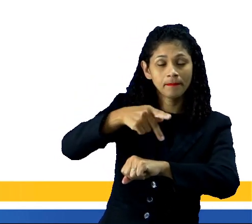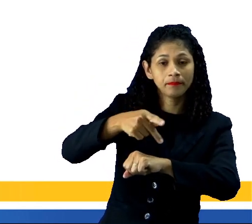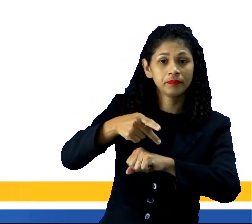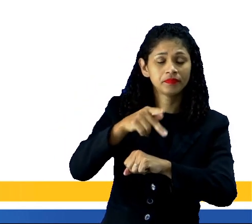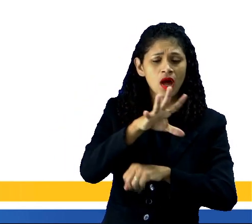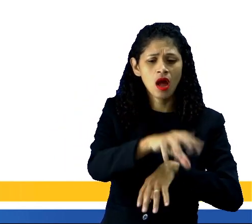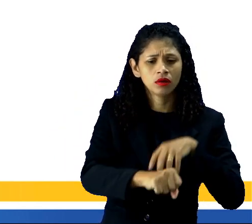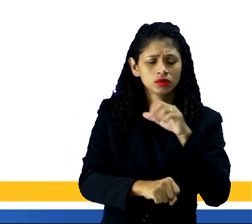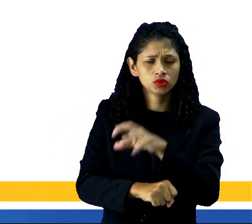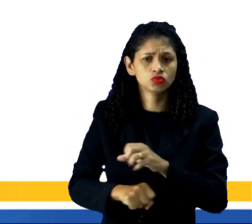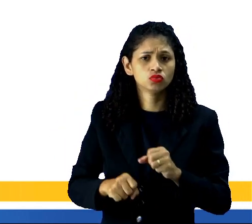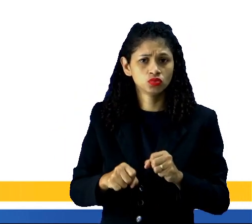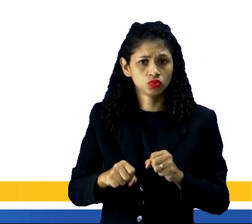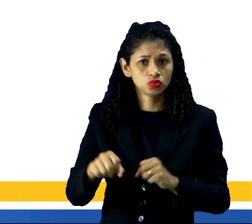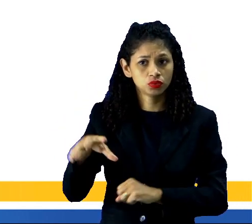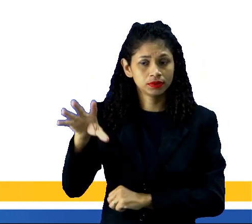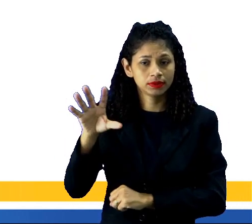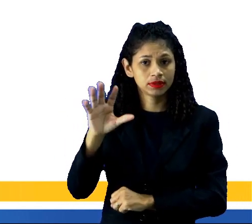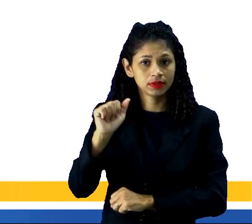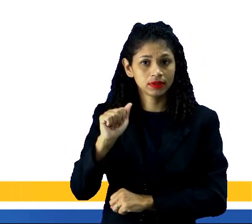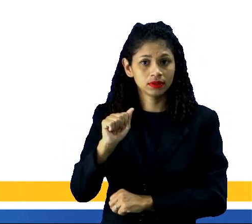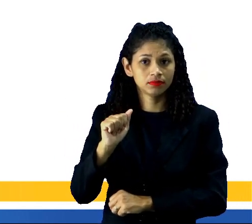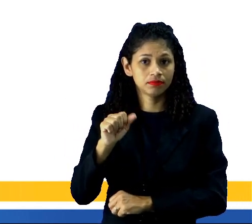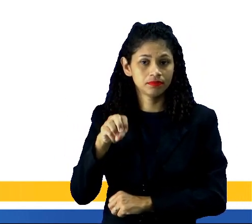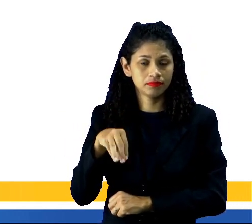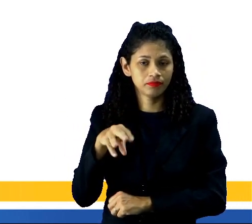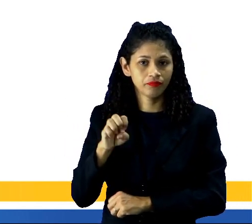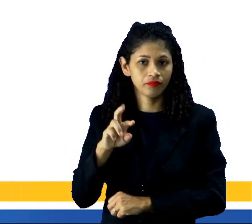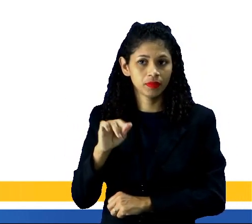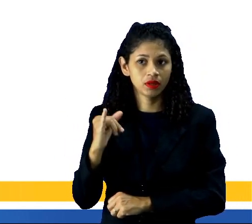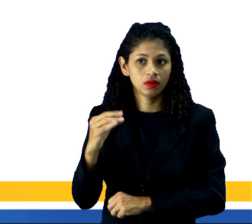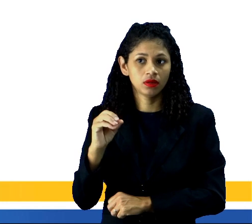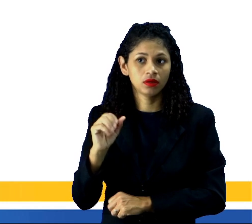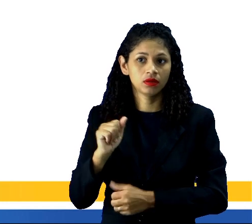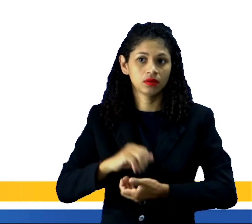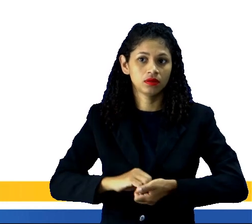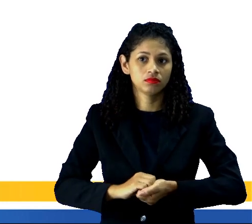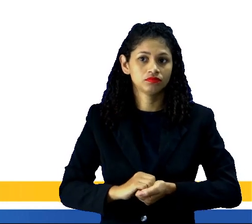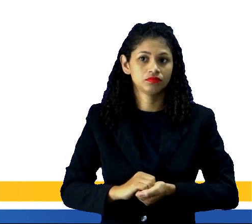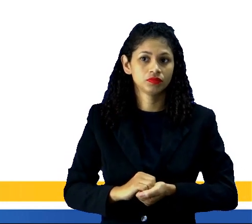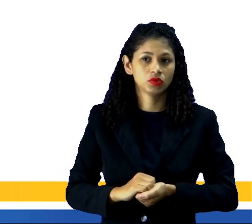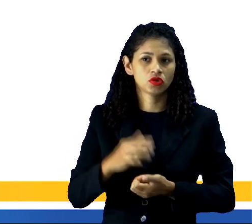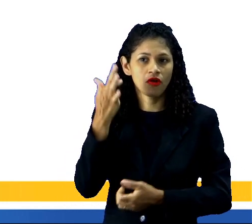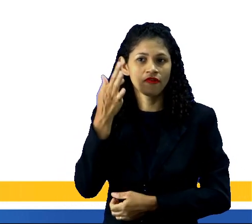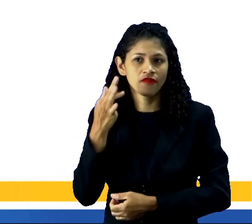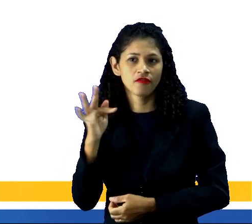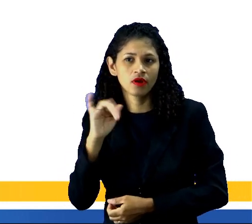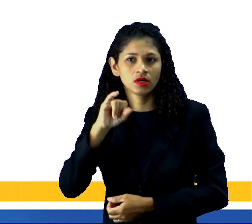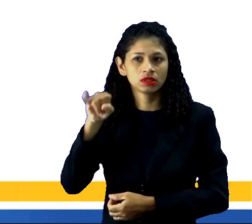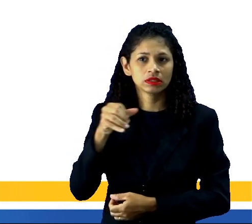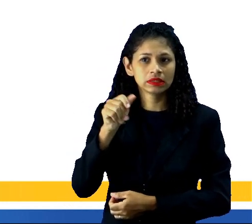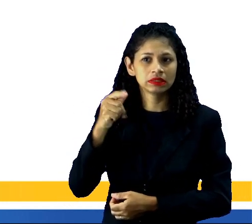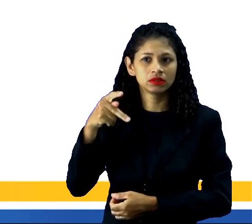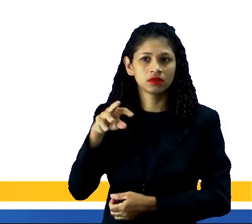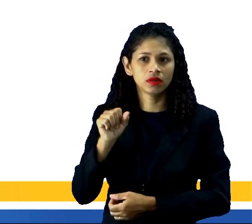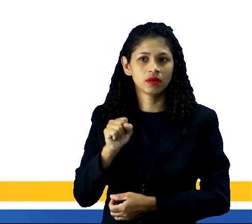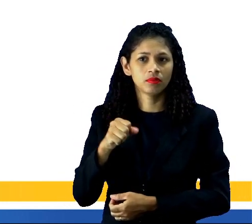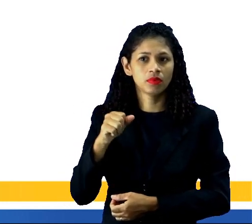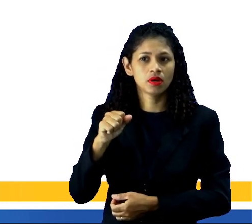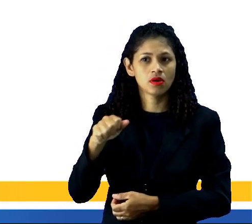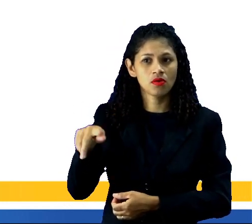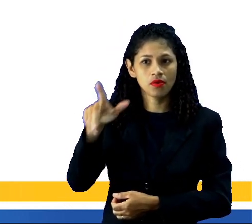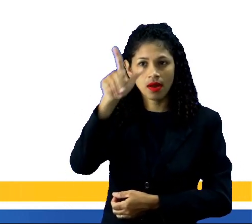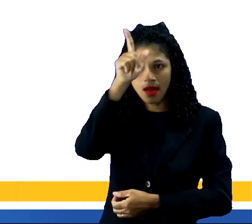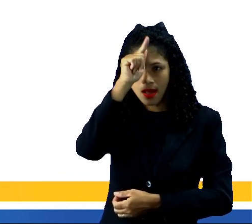nas Américas? A gente tem aí, letra A, França, Japão e Alemanha. Letra B, Espanha, Portugal